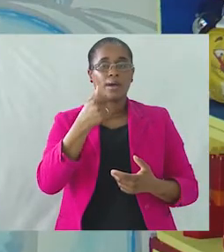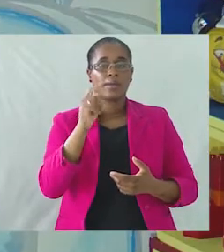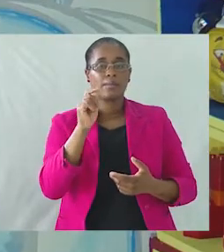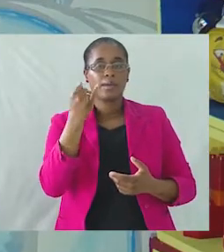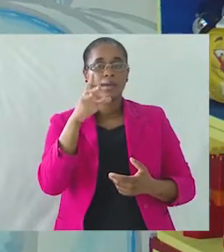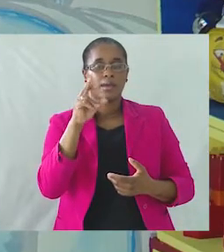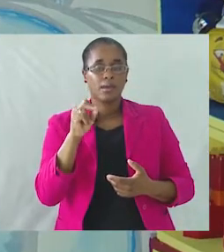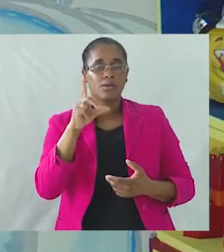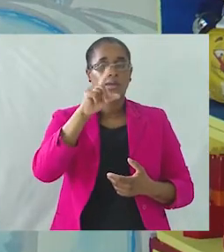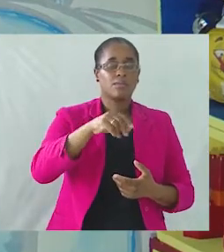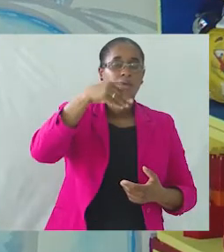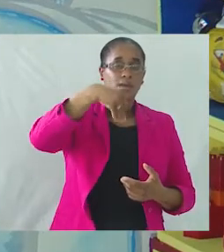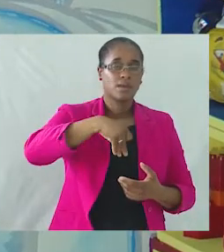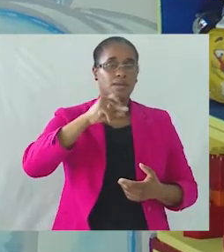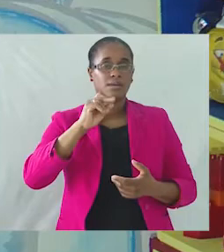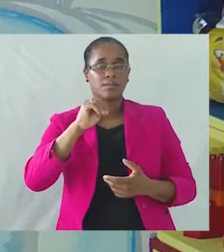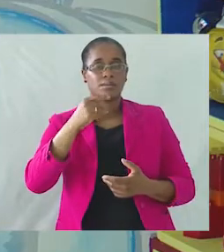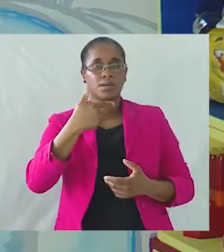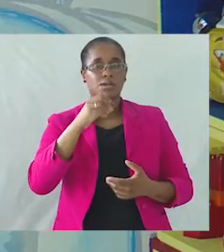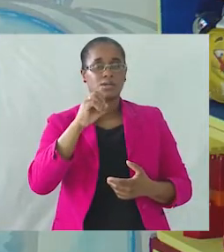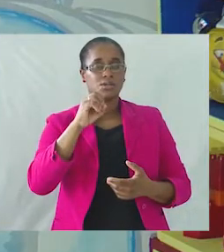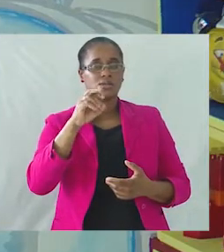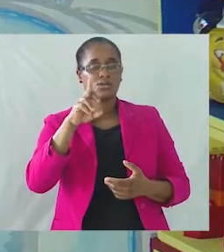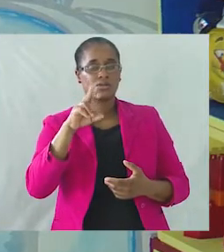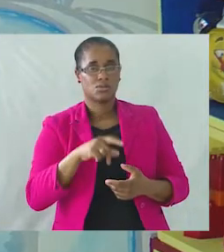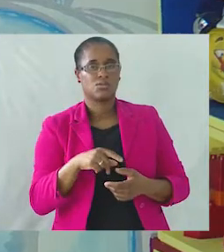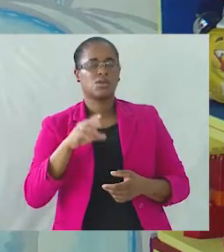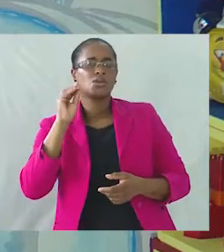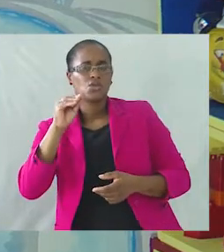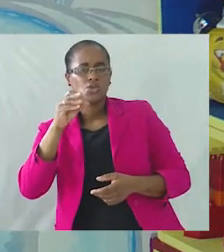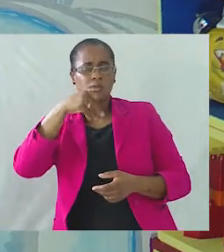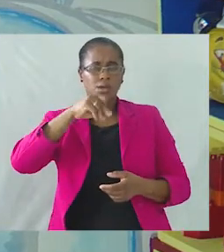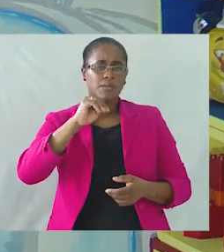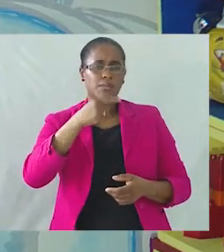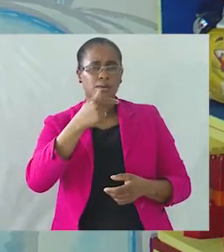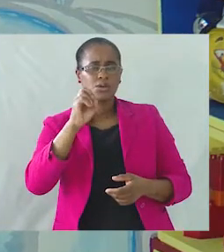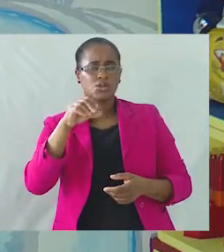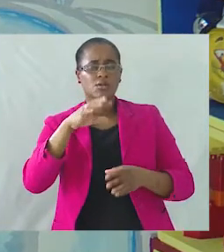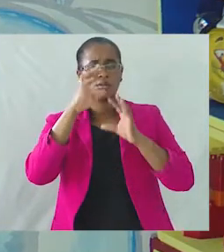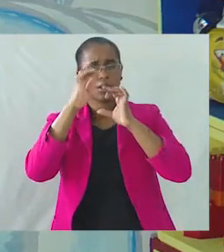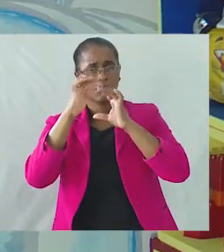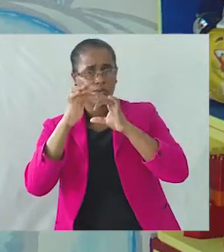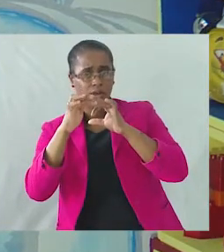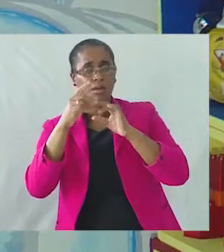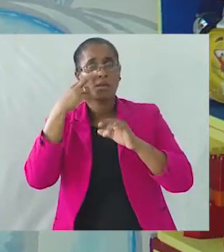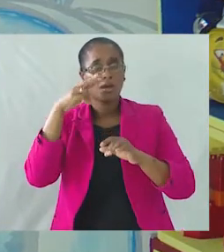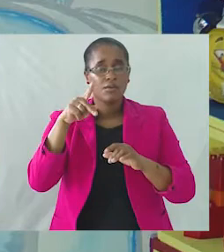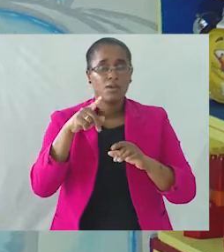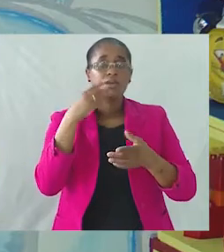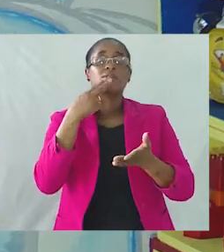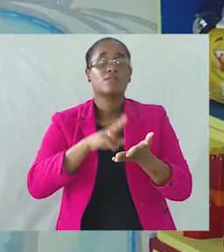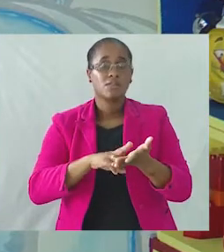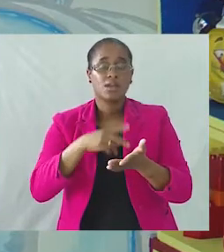para tocar a flauta, para certificar se, na verdade, cada flauta que se